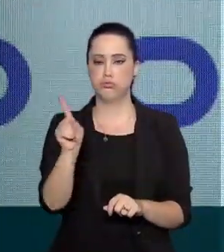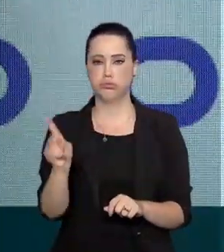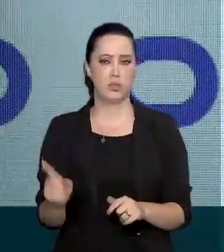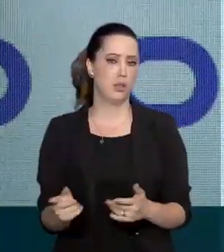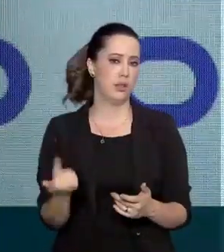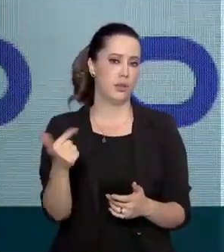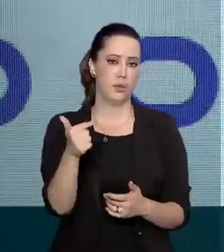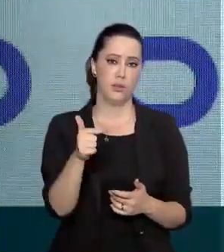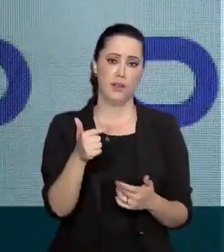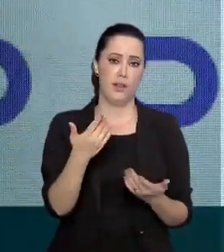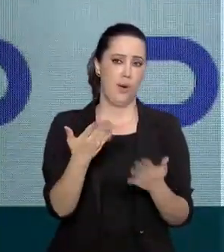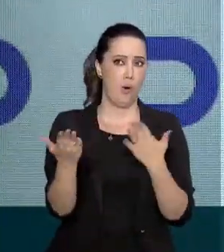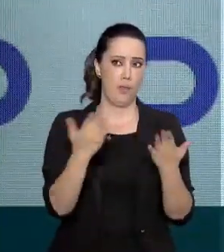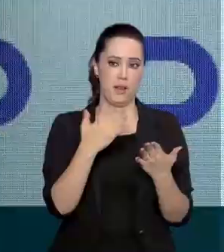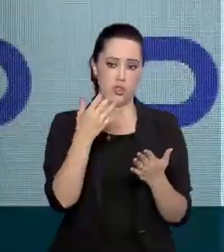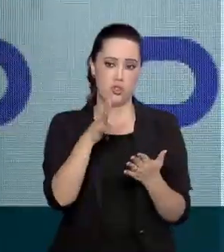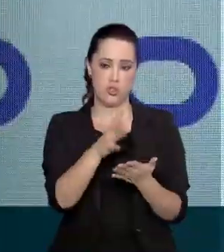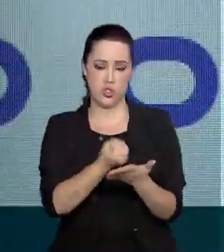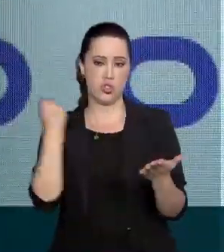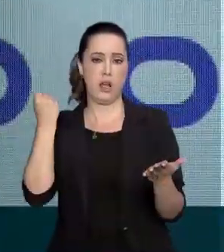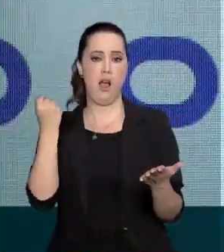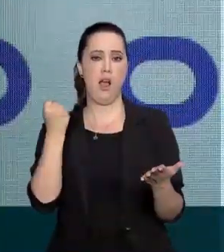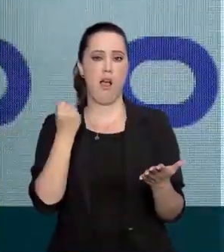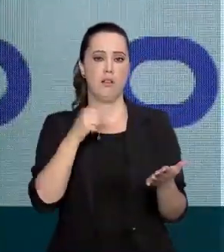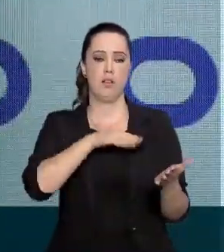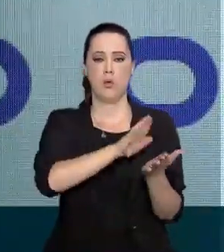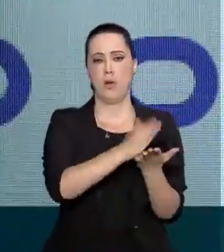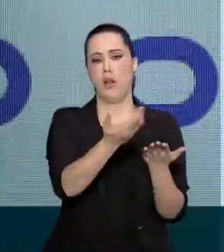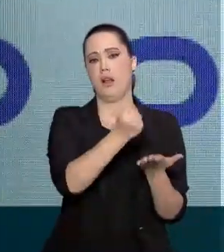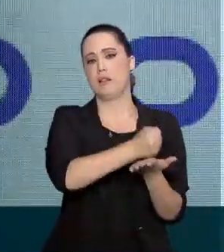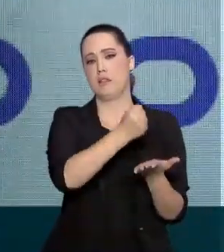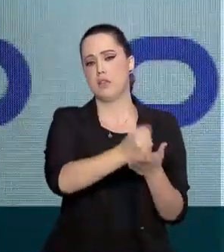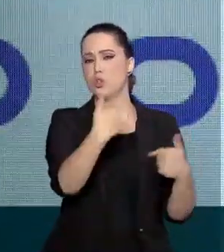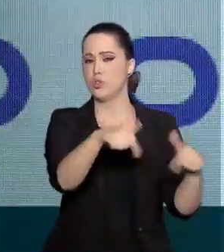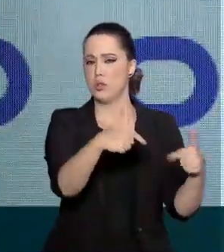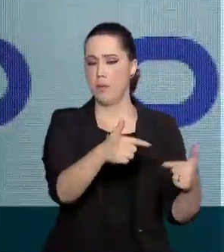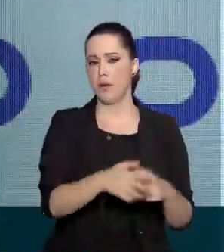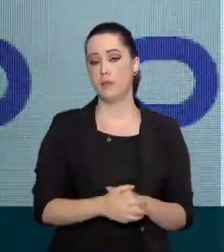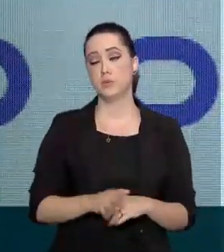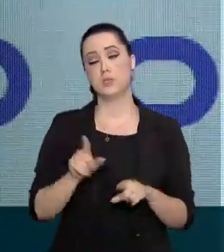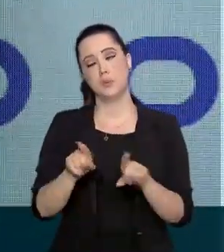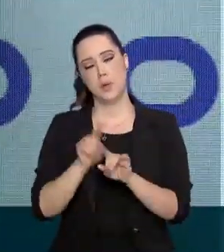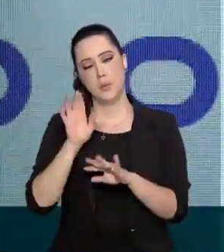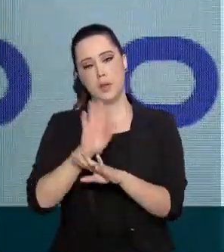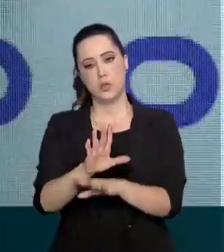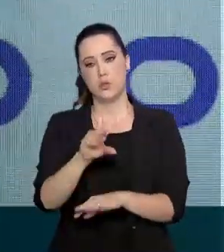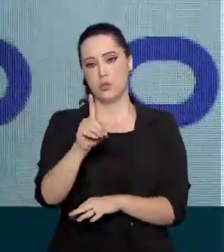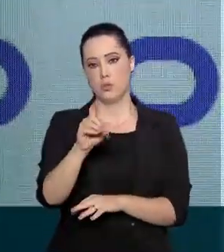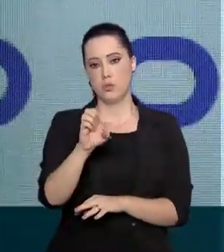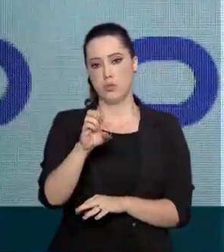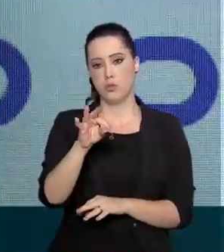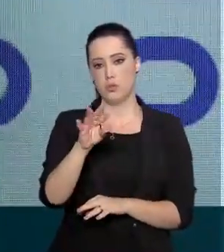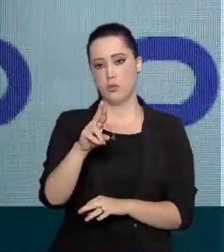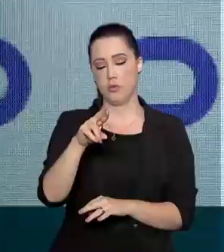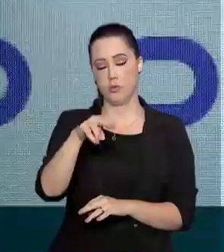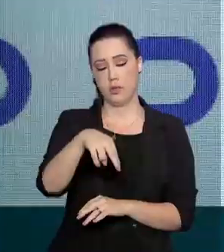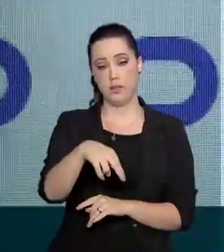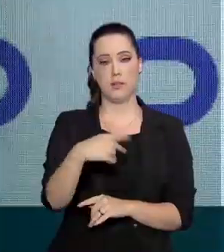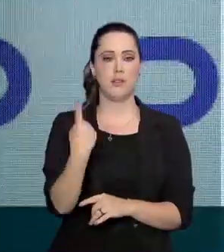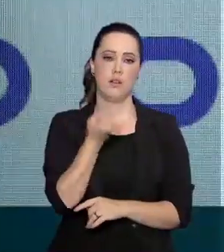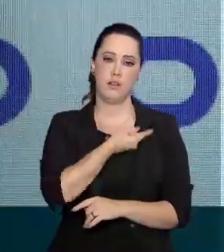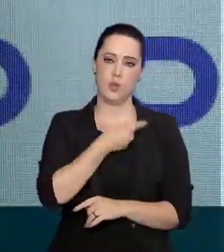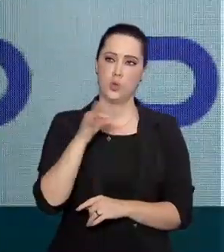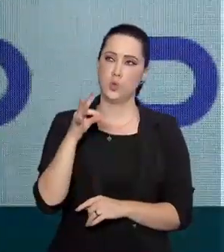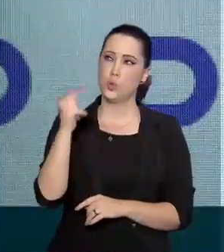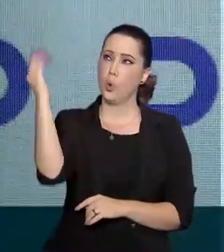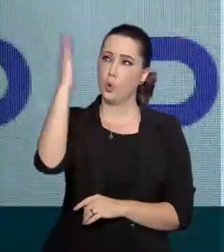carteira de trabalho. Também para ajudar os DETRANs do Brasil todo, que nós sabemos a dedicação